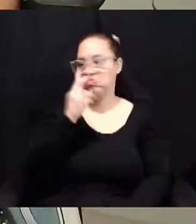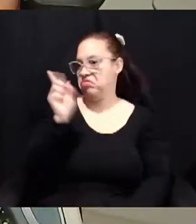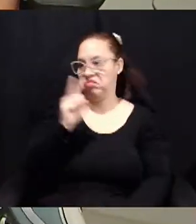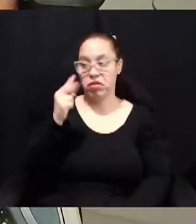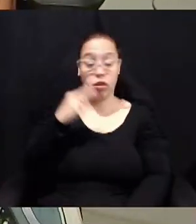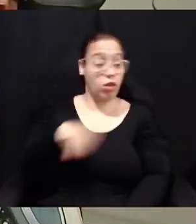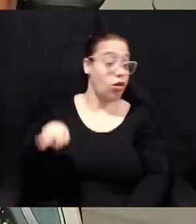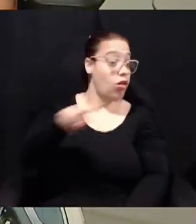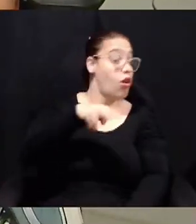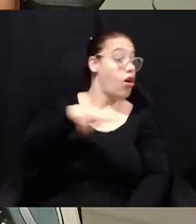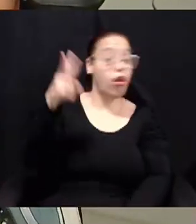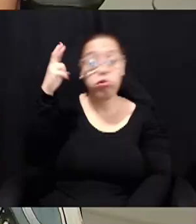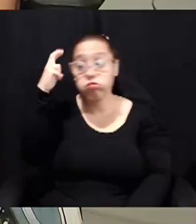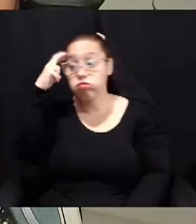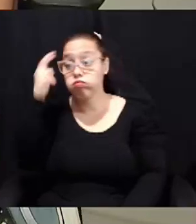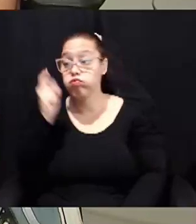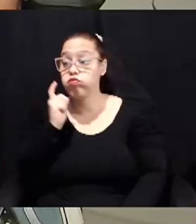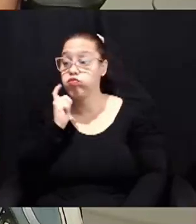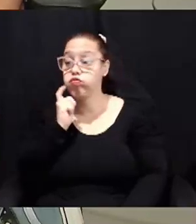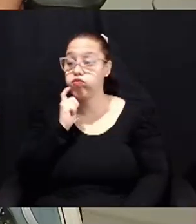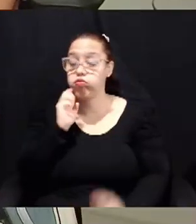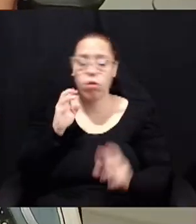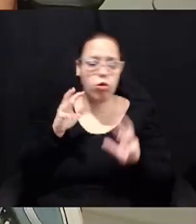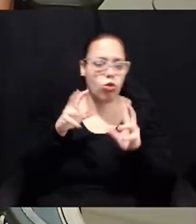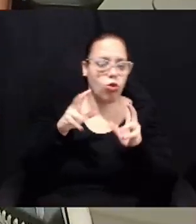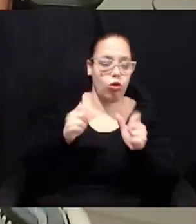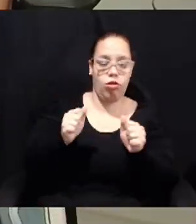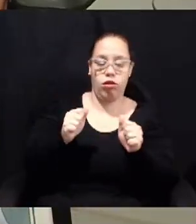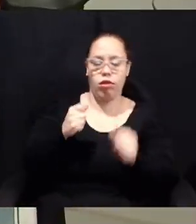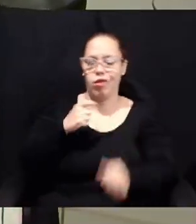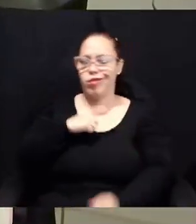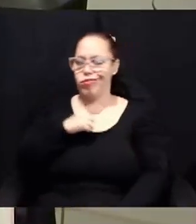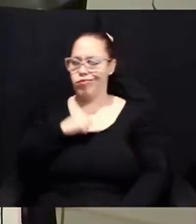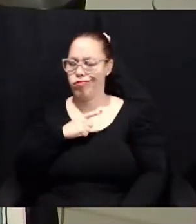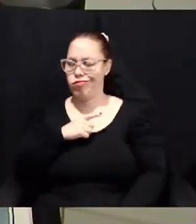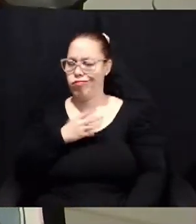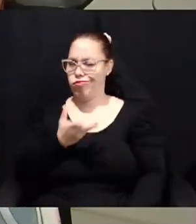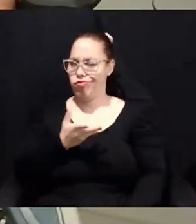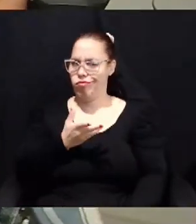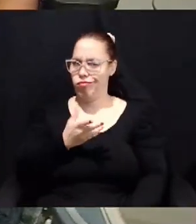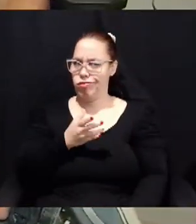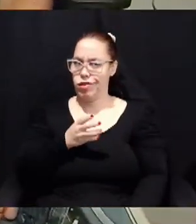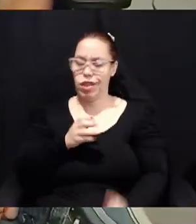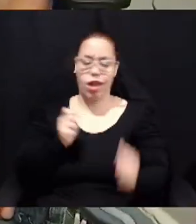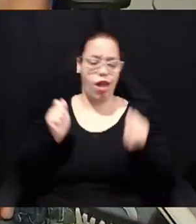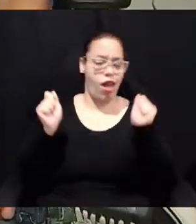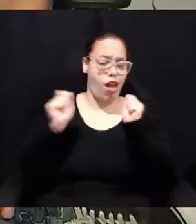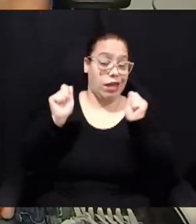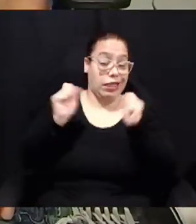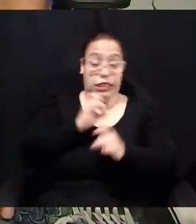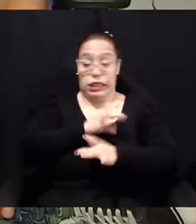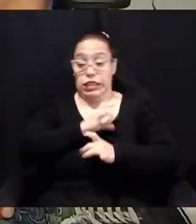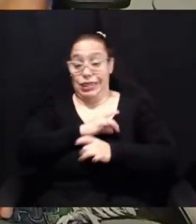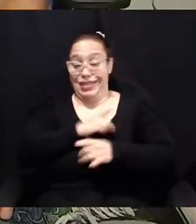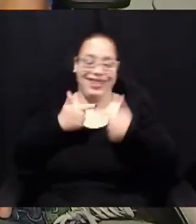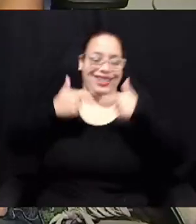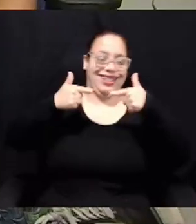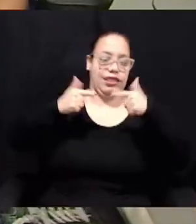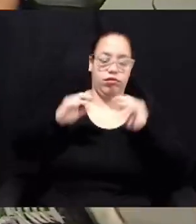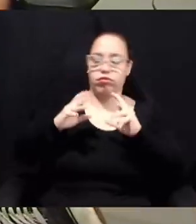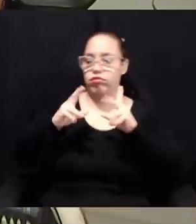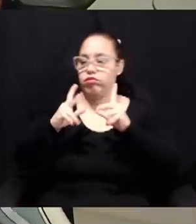e ver. Tem para todo mundo, assim. Tem terror nacional bom, tem aventura nacional, humor nacional, ou